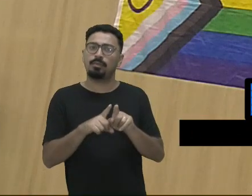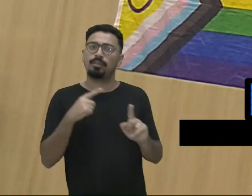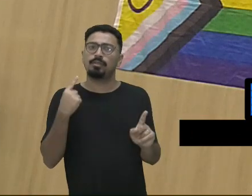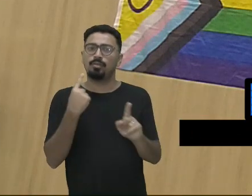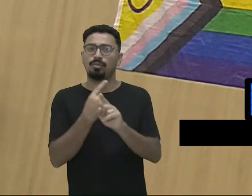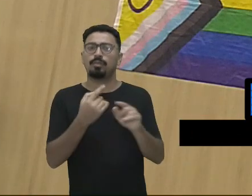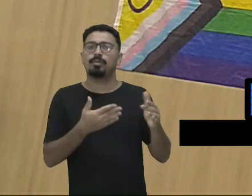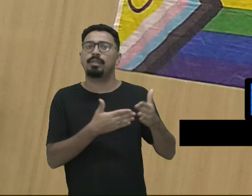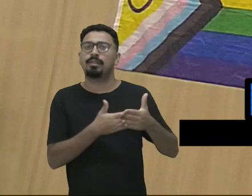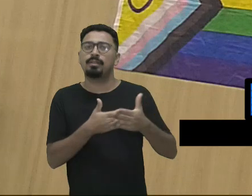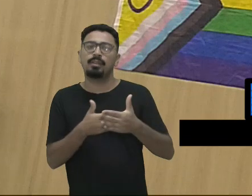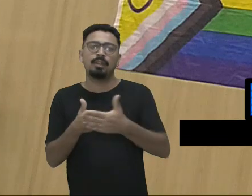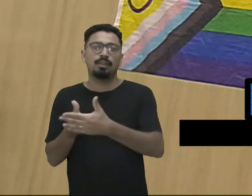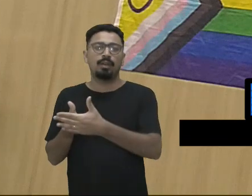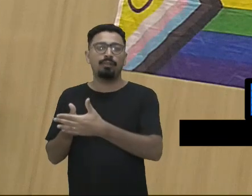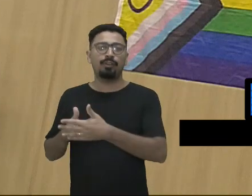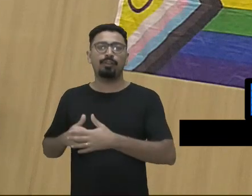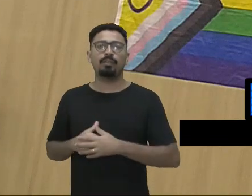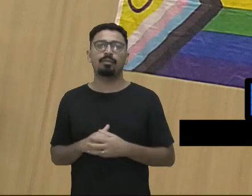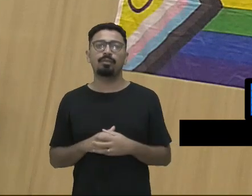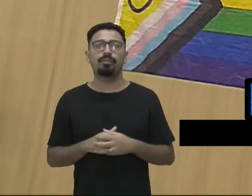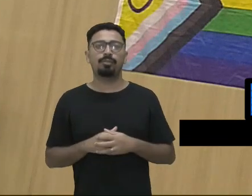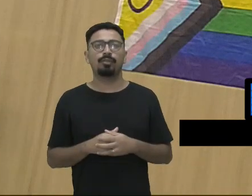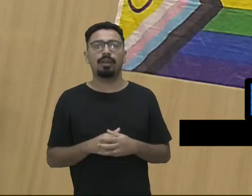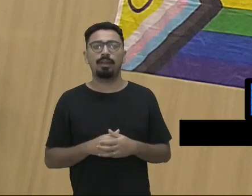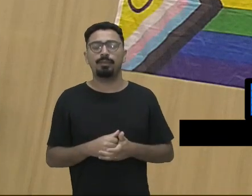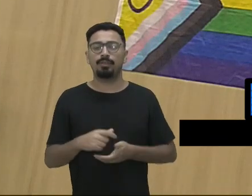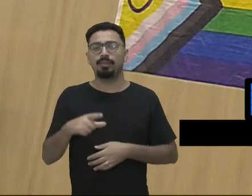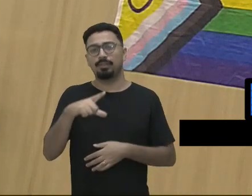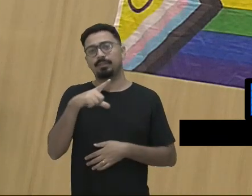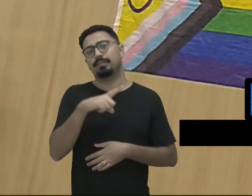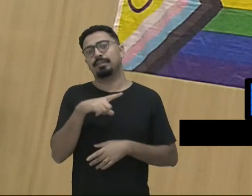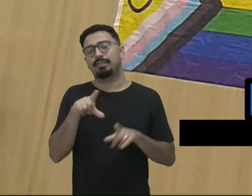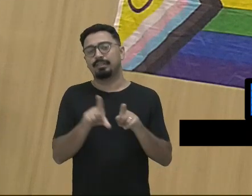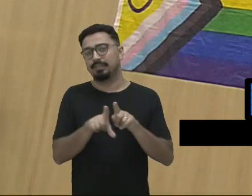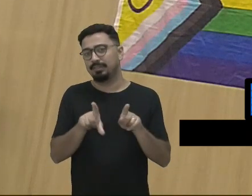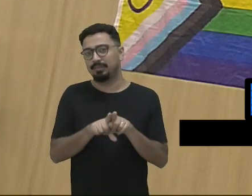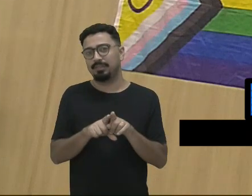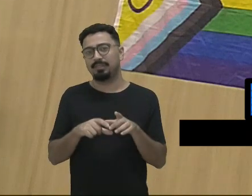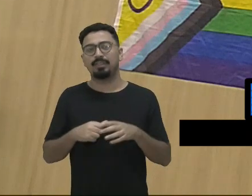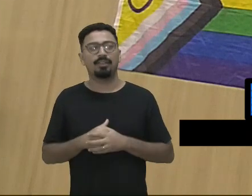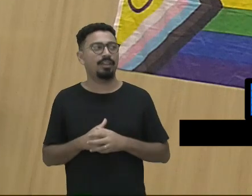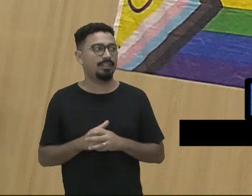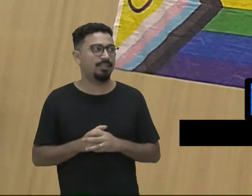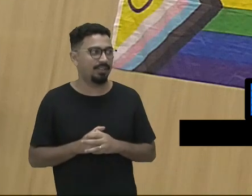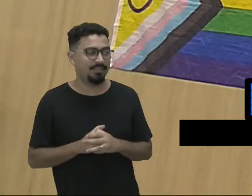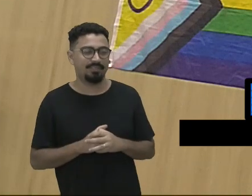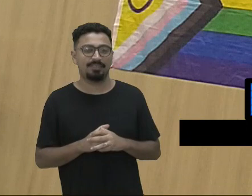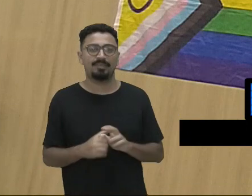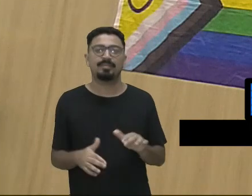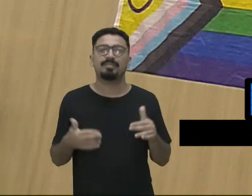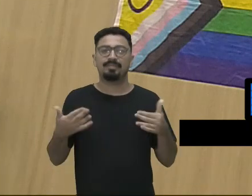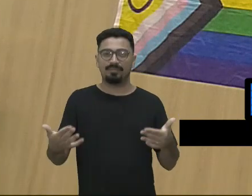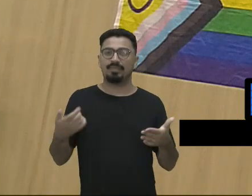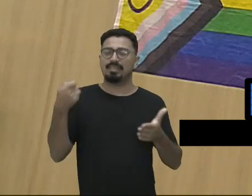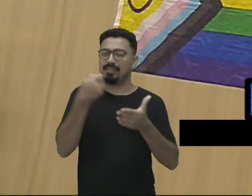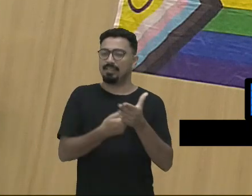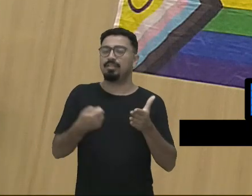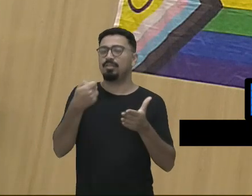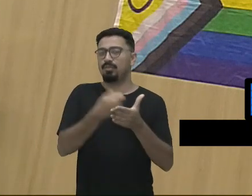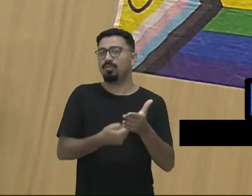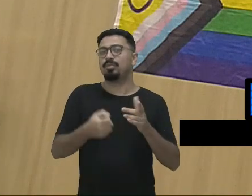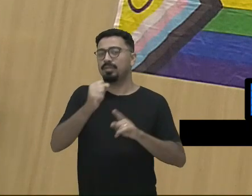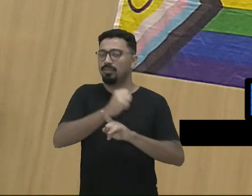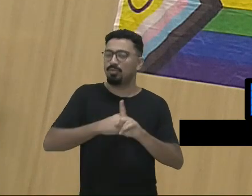muitas barreiras institucionais, assim como nós encontramos também desde sempre na vida social e